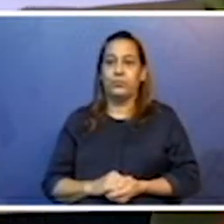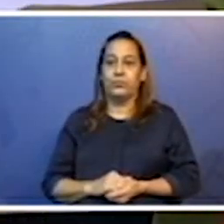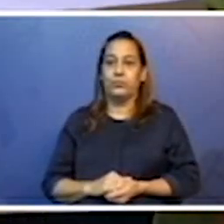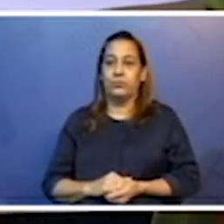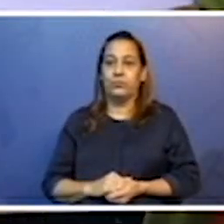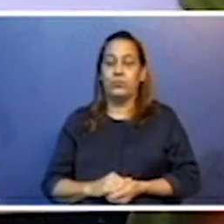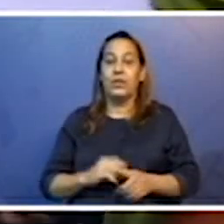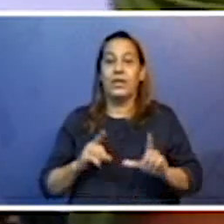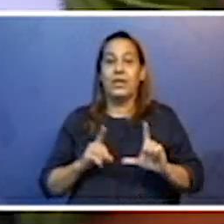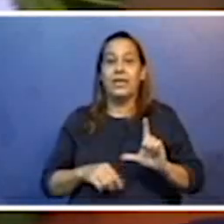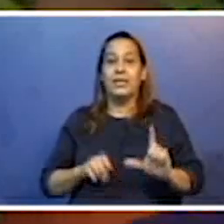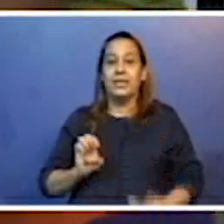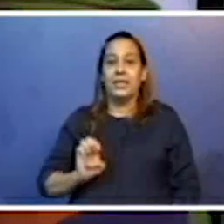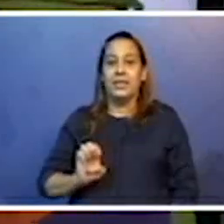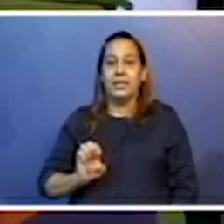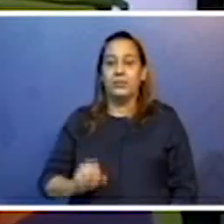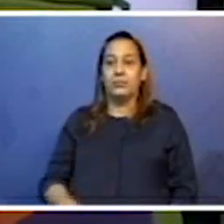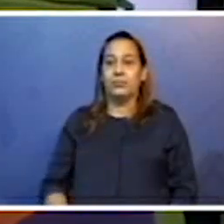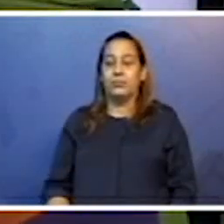Para terminar,